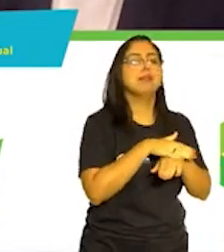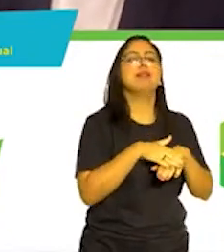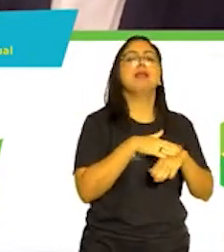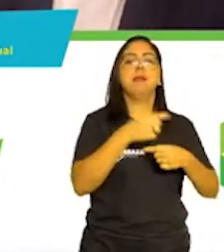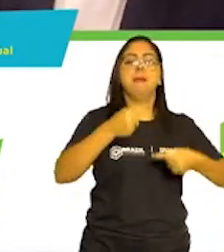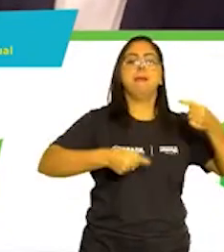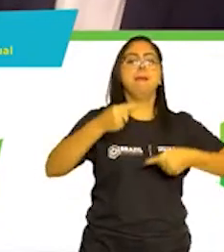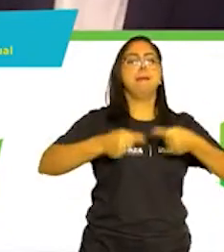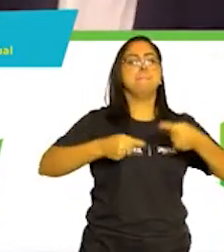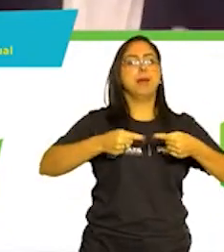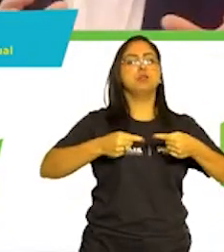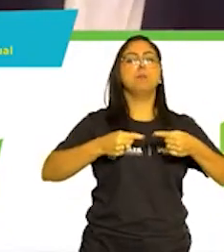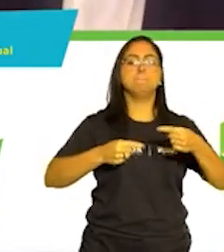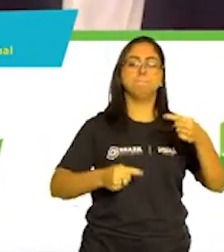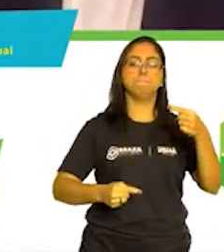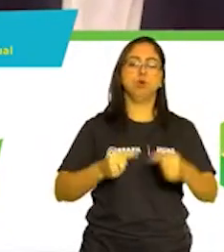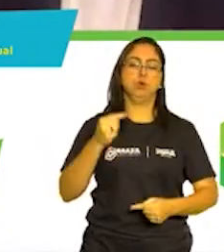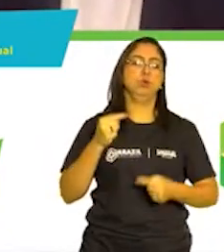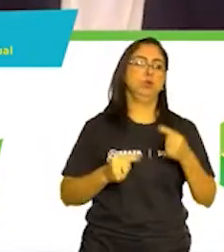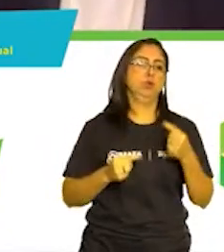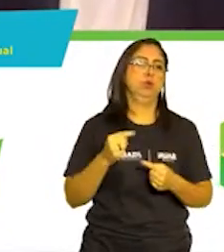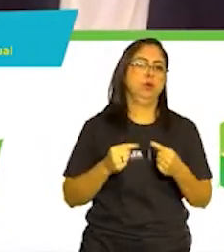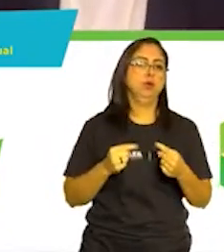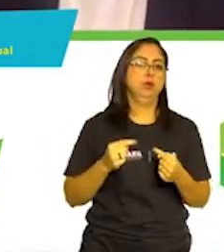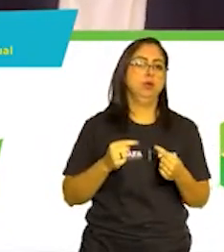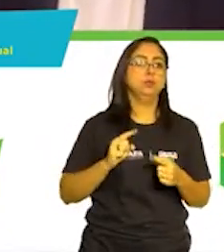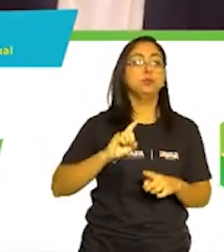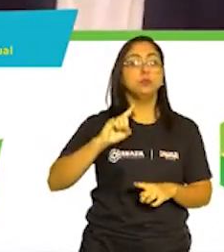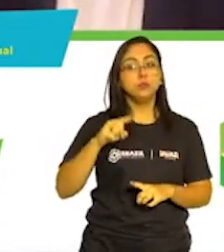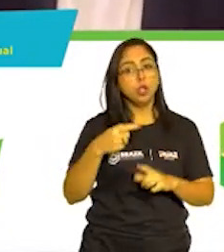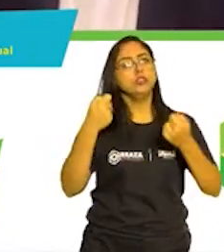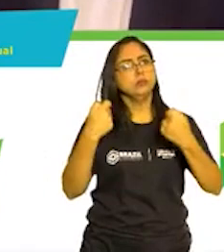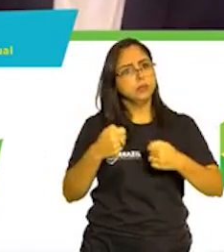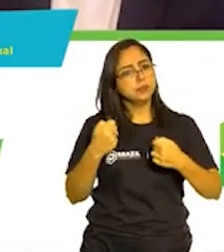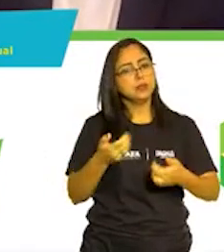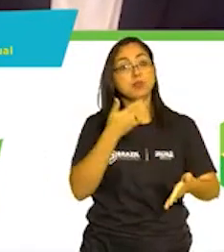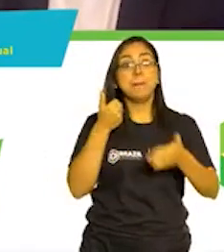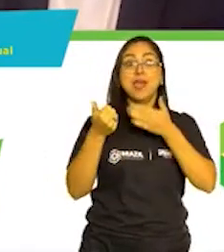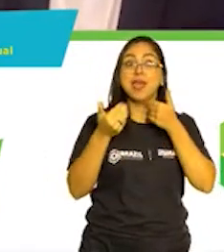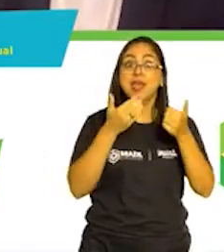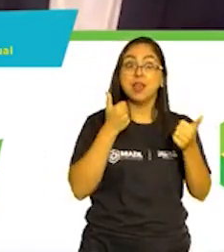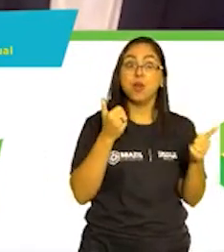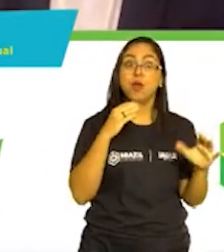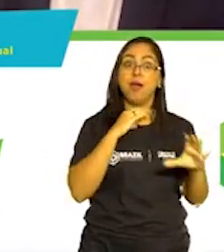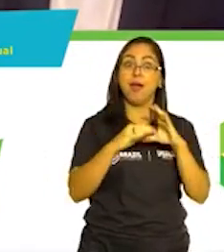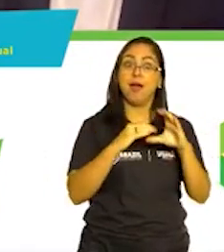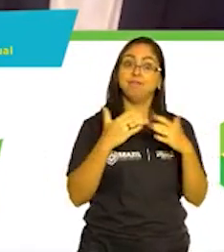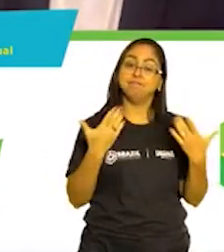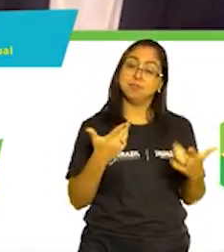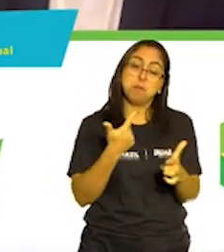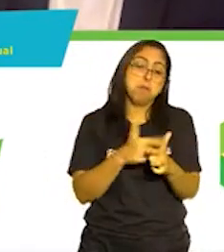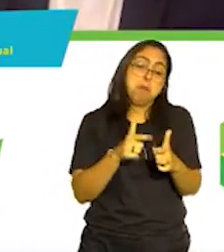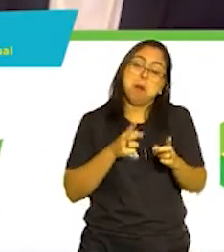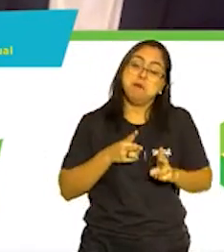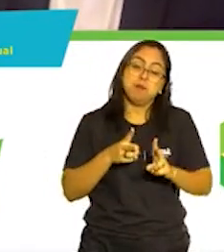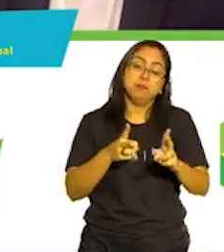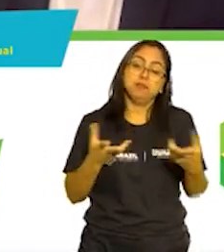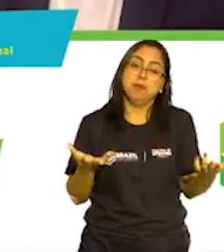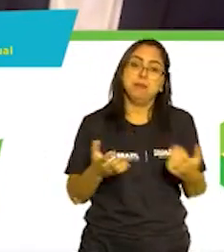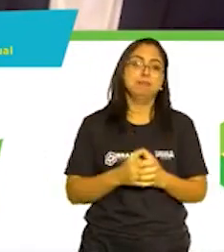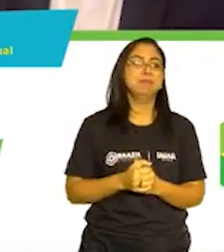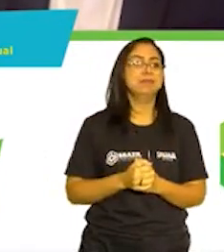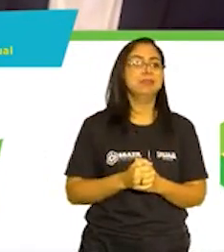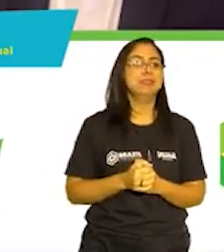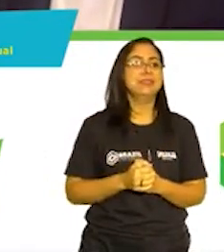ter um bom debate político. Se a gente não conseguir isso, esquece, a gente vai continuar com os mesmos problemas. Que a gente possa continuar